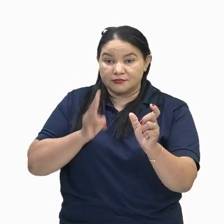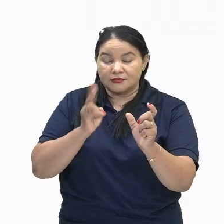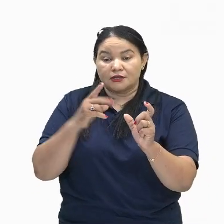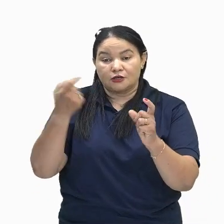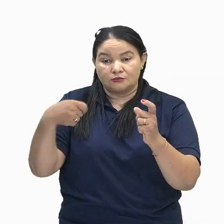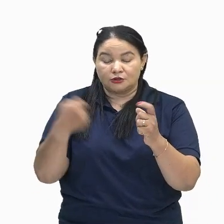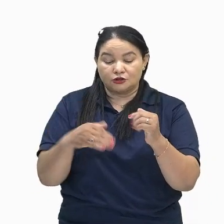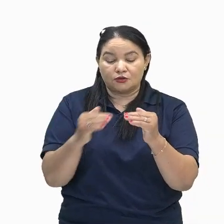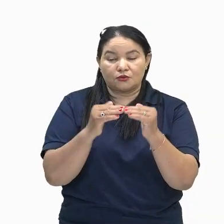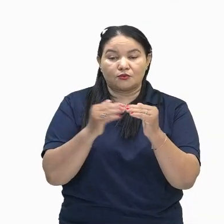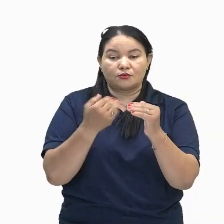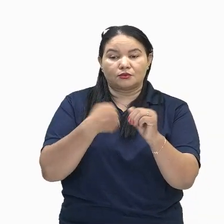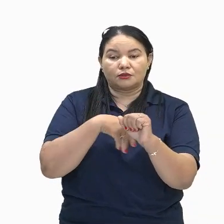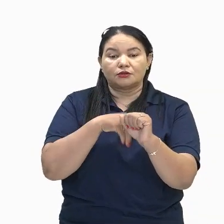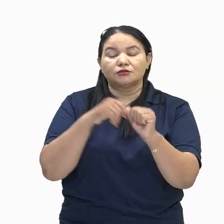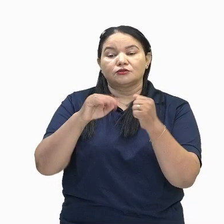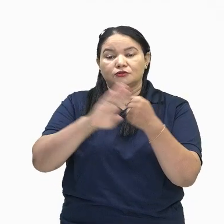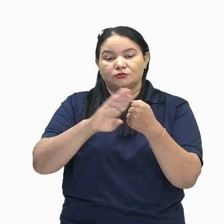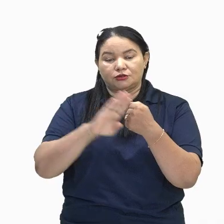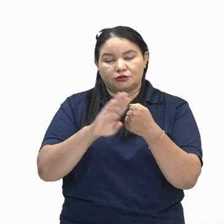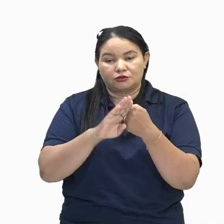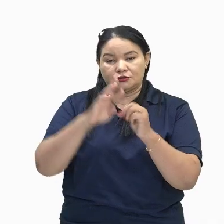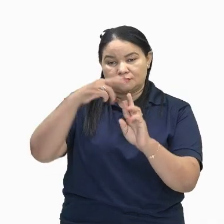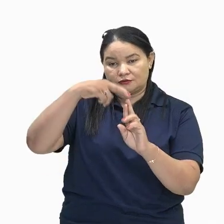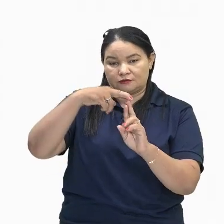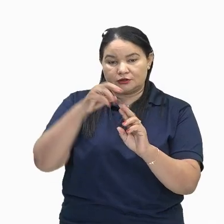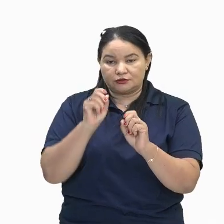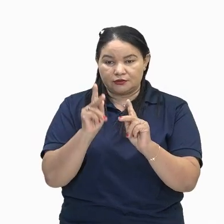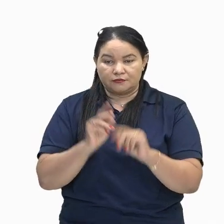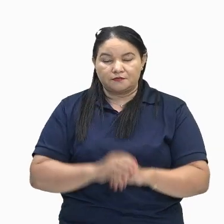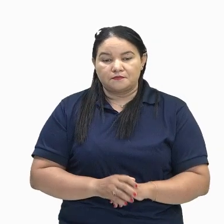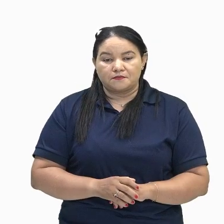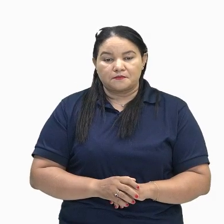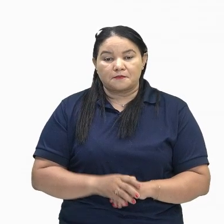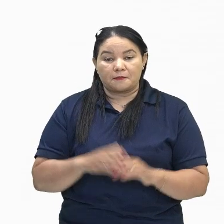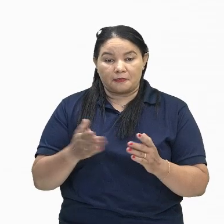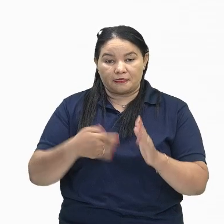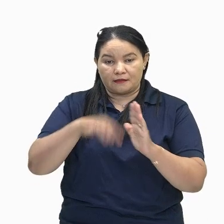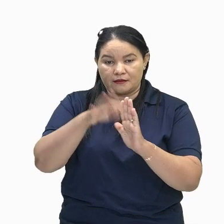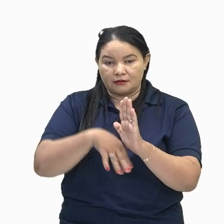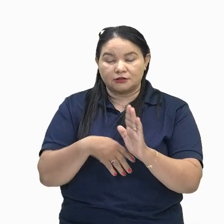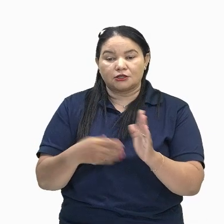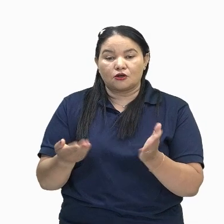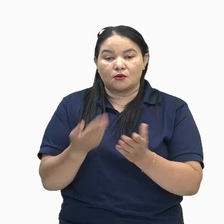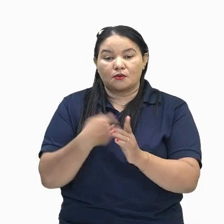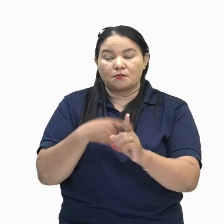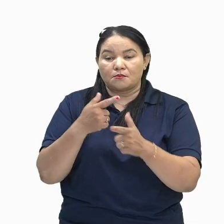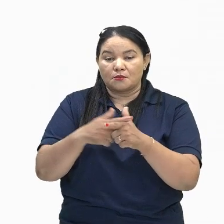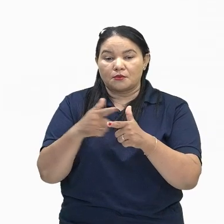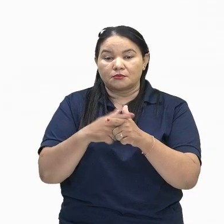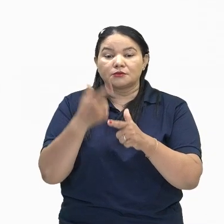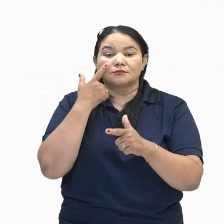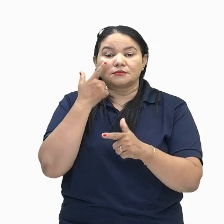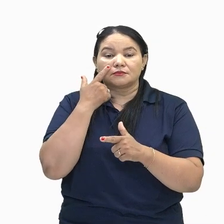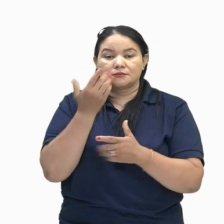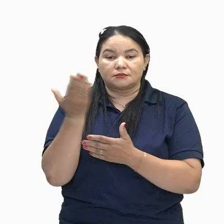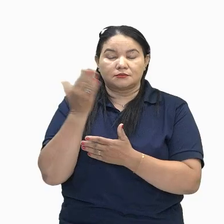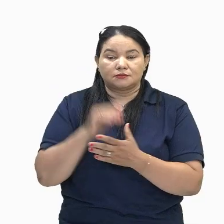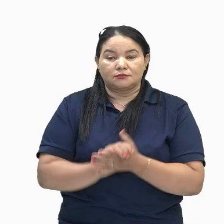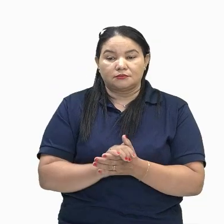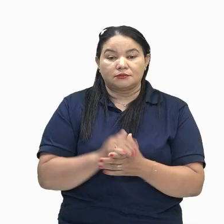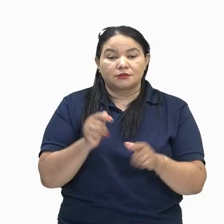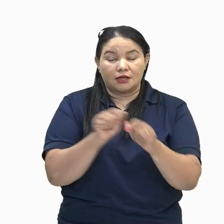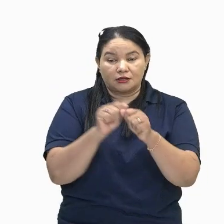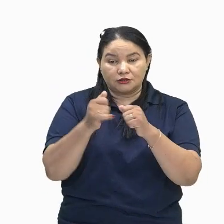com o substantivo ao qual se refere. Voltando ao nosso texto, qual é o problema que nós temos lá? Olha só, o adjetivo próprio